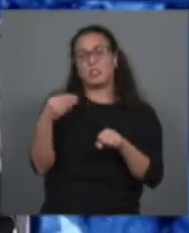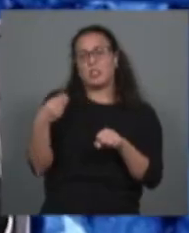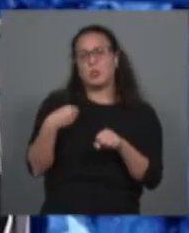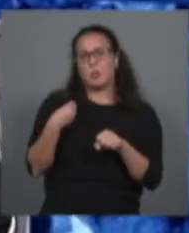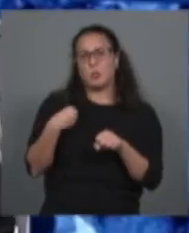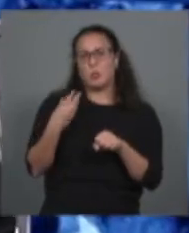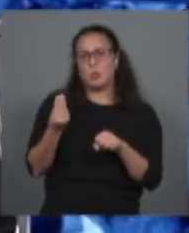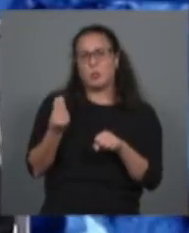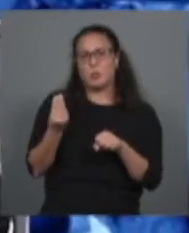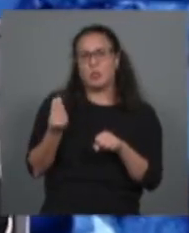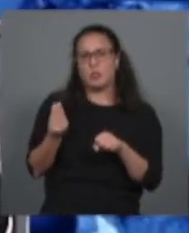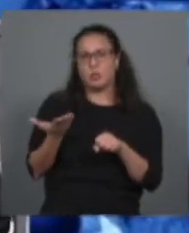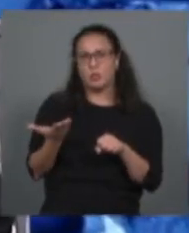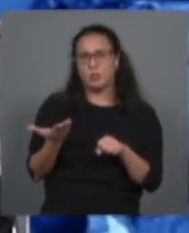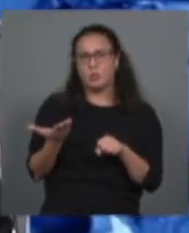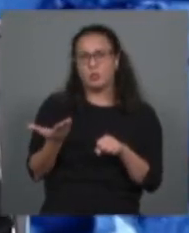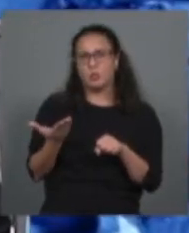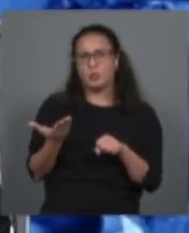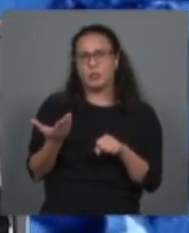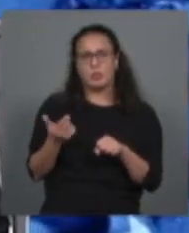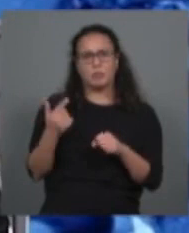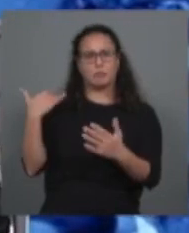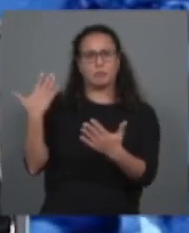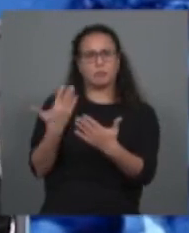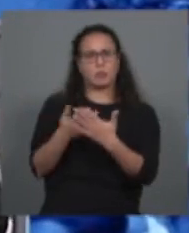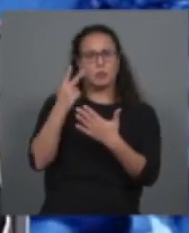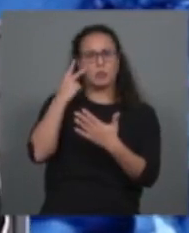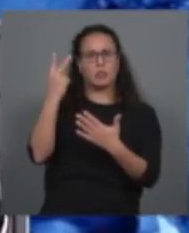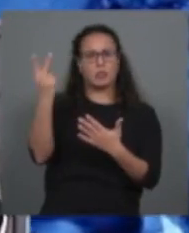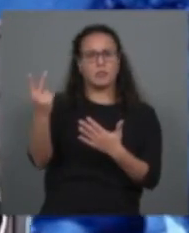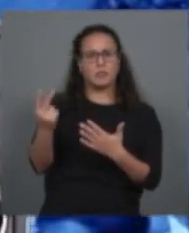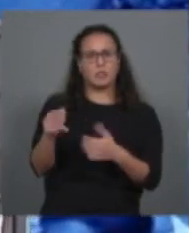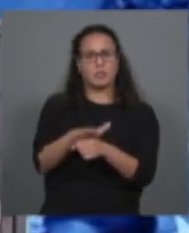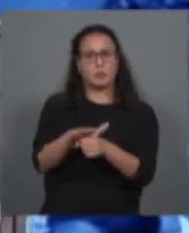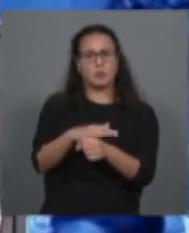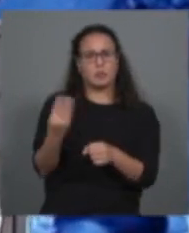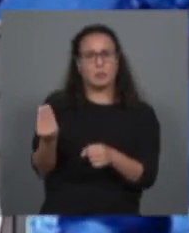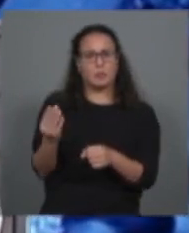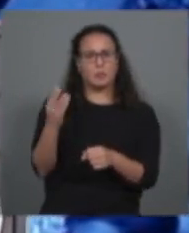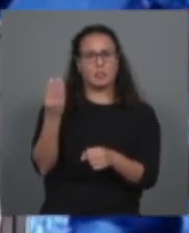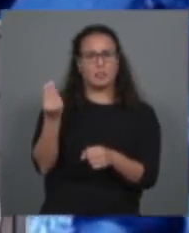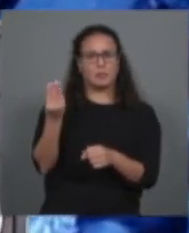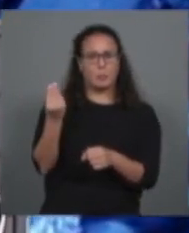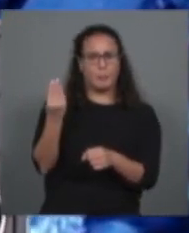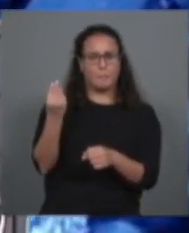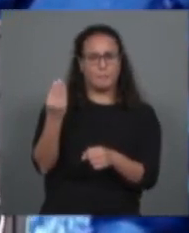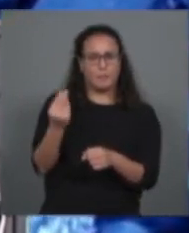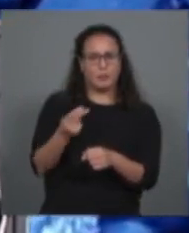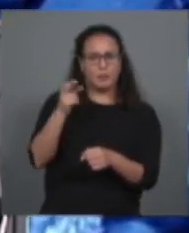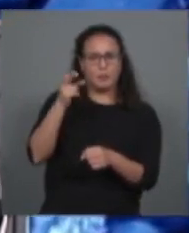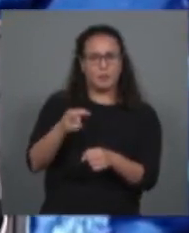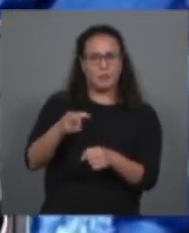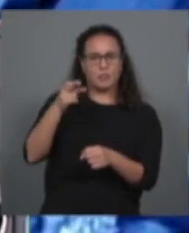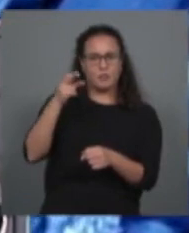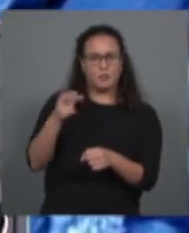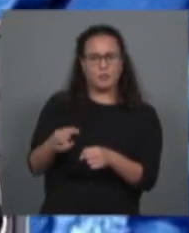sabemos, todos nós na nossa vida tivemos situações de medo. Mas aquele medo permanente, pequenino, silencioso,